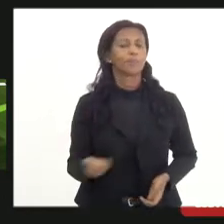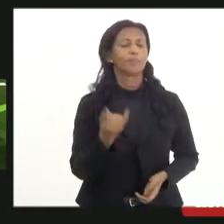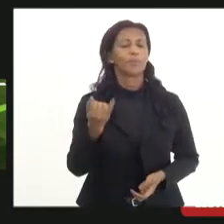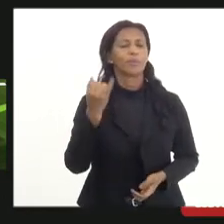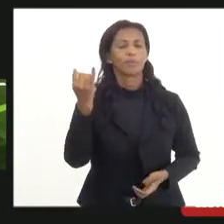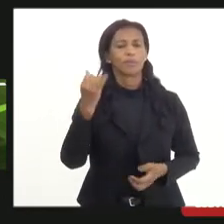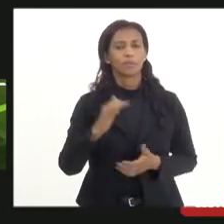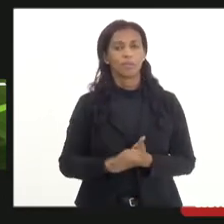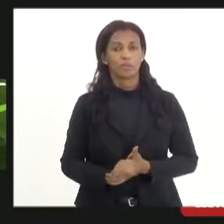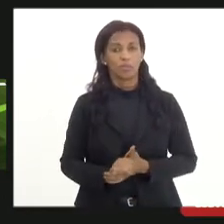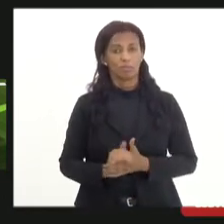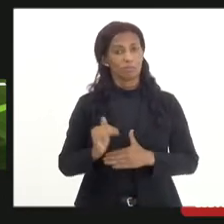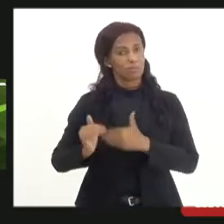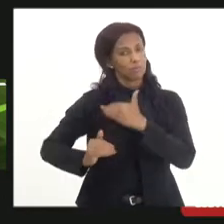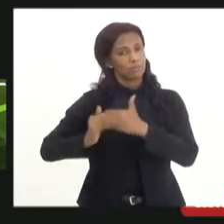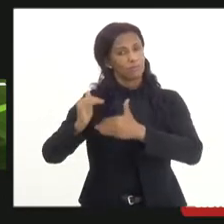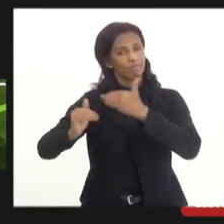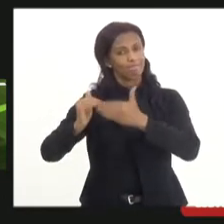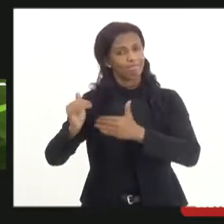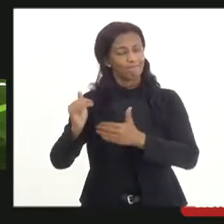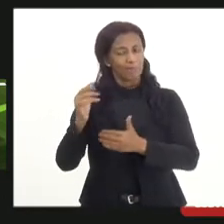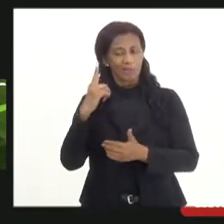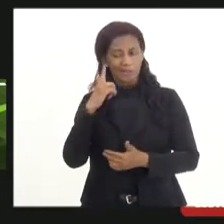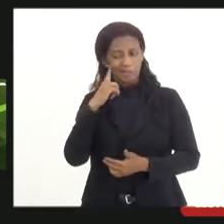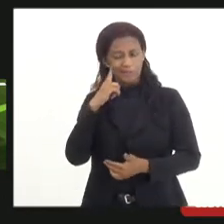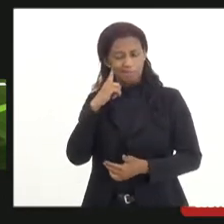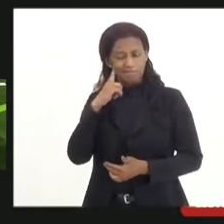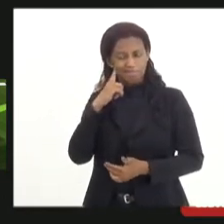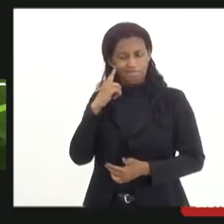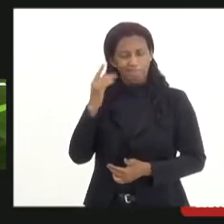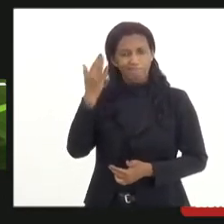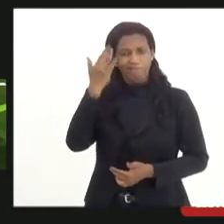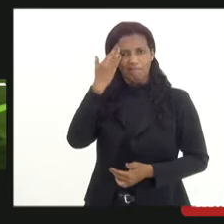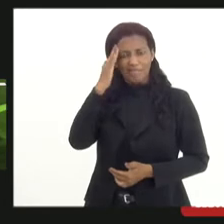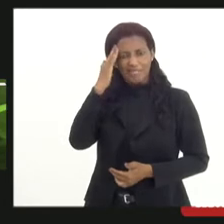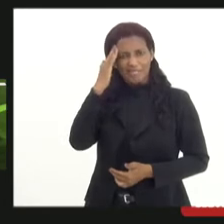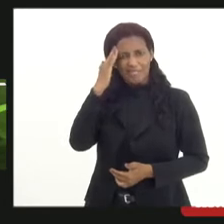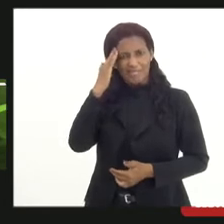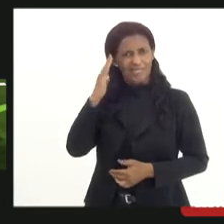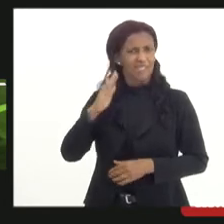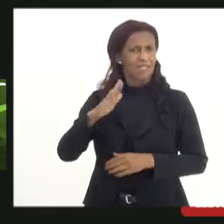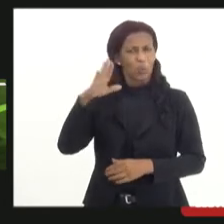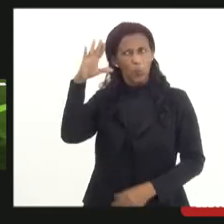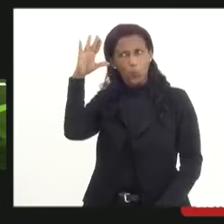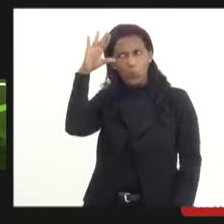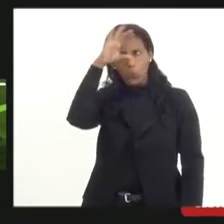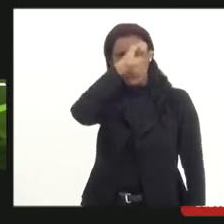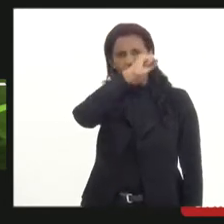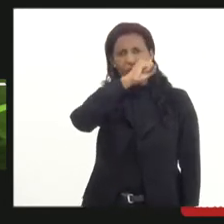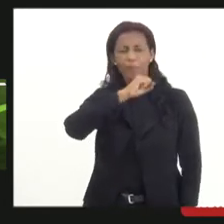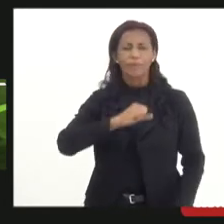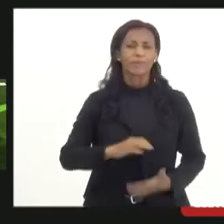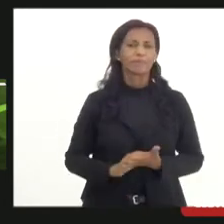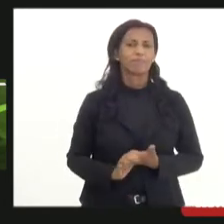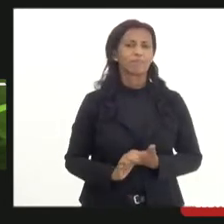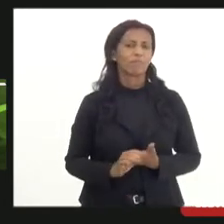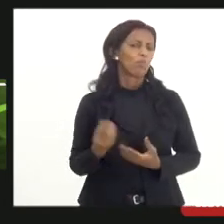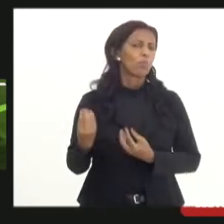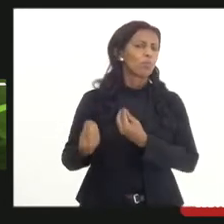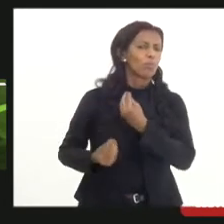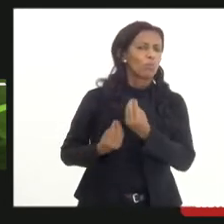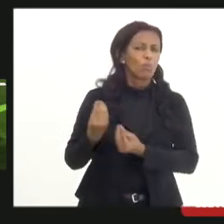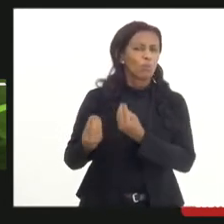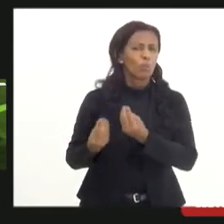importantes nesse processo de escuta para que nós possamos compreender, não é? De que forma